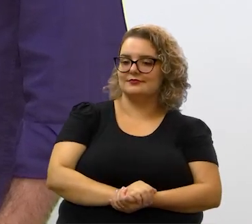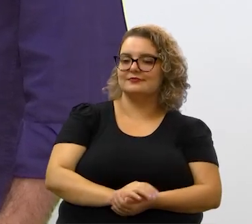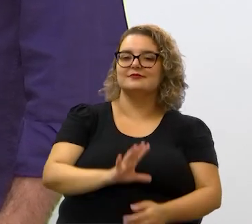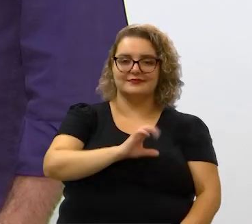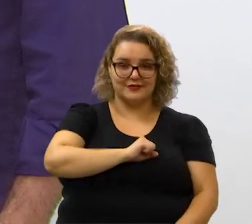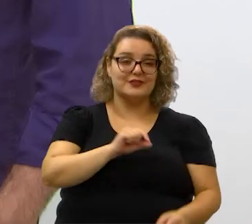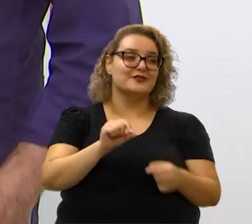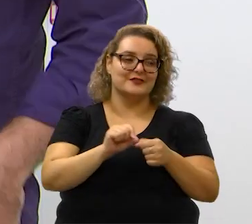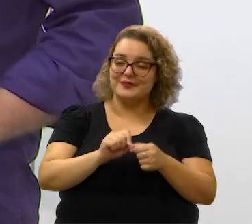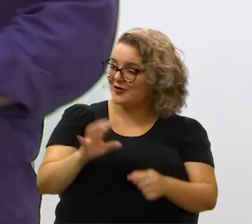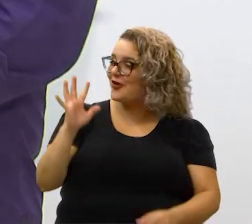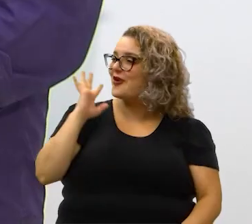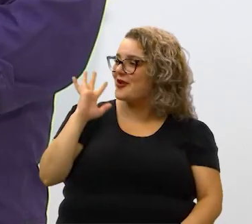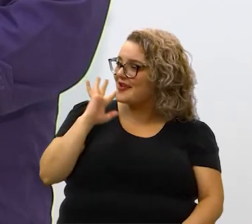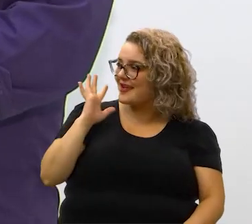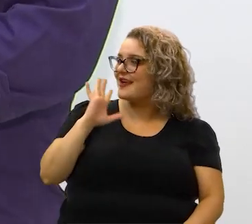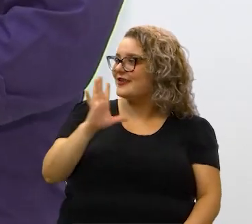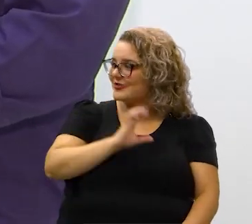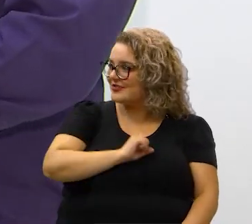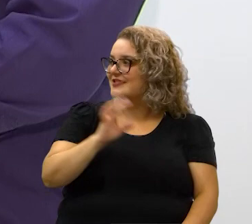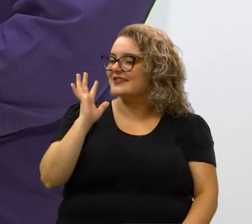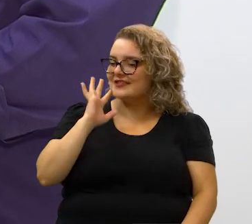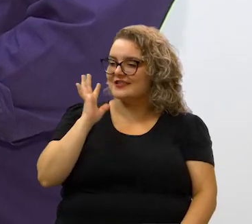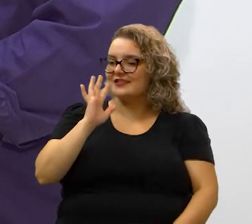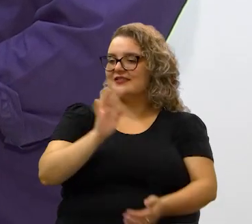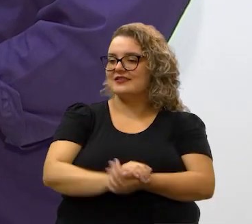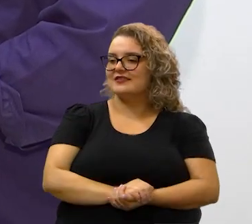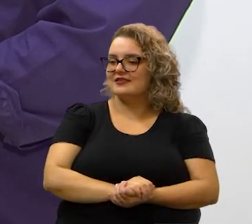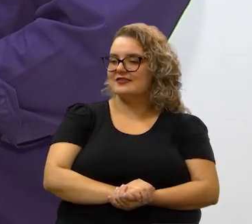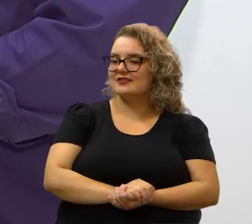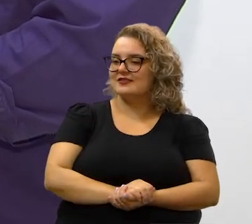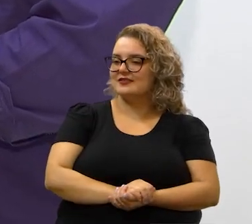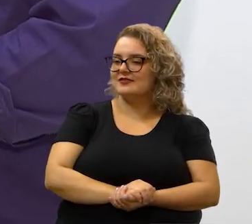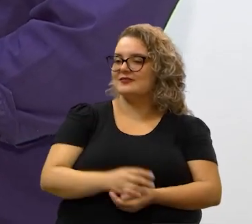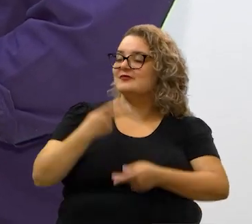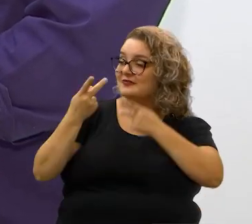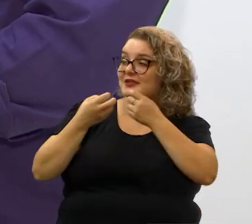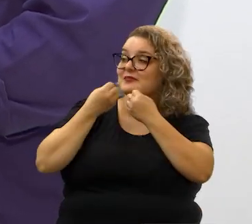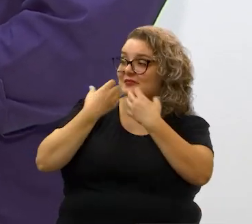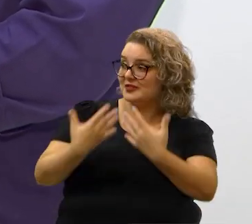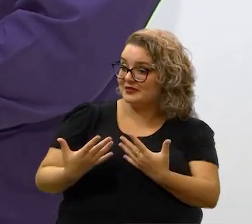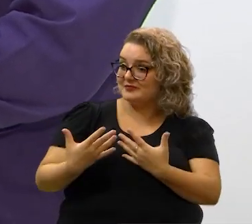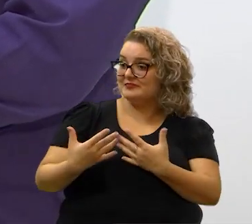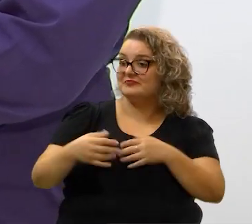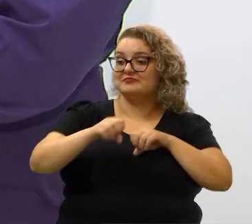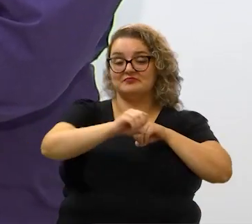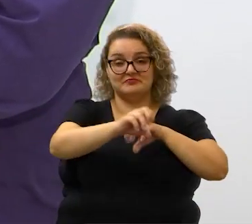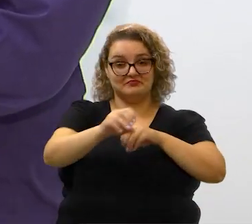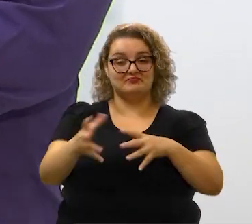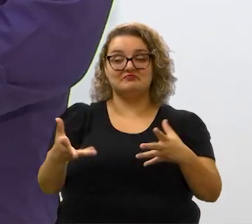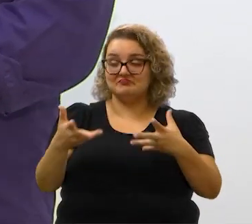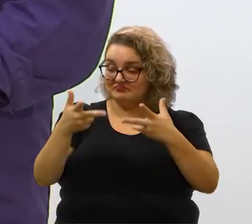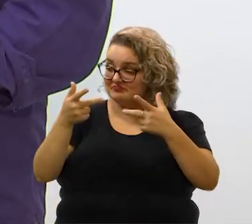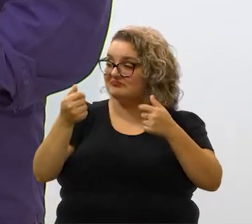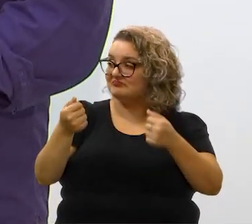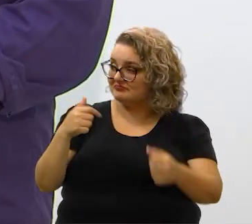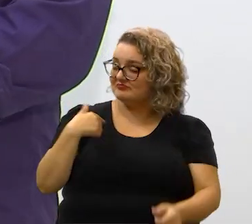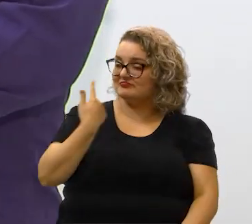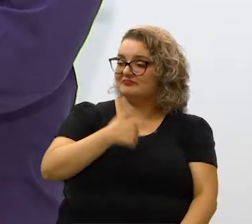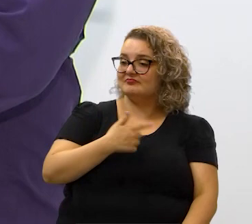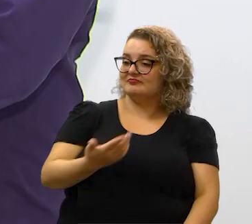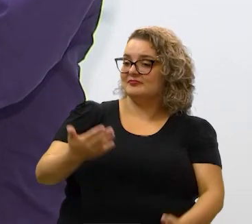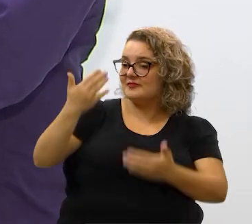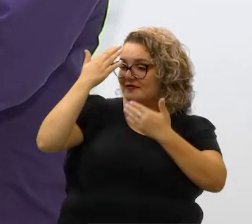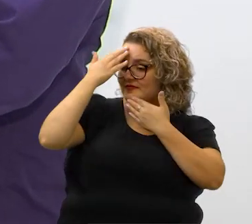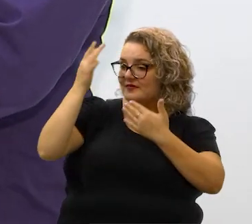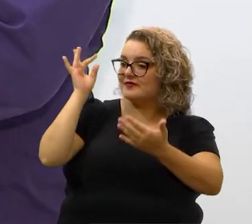assim. Gostei, é isso aí, muito legal. Fala super bem, deu uma aula, deu um show aqui pra